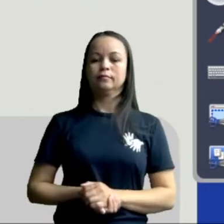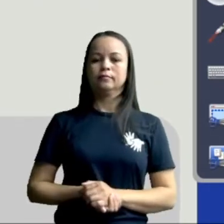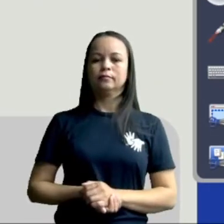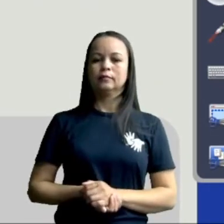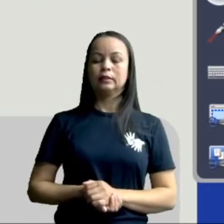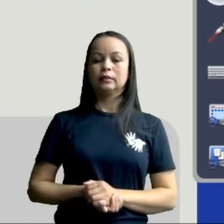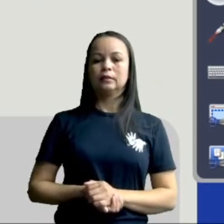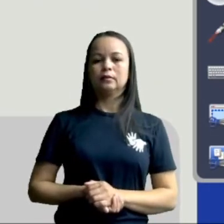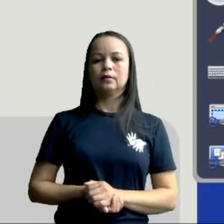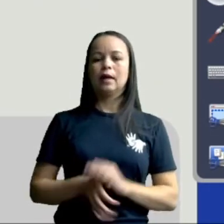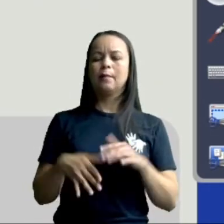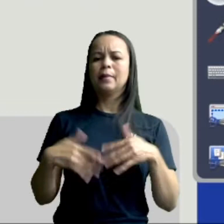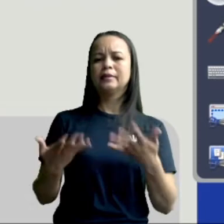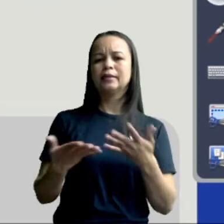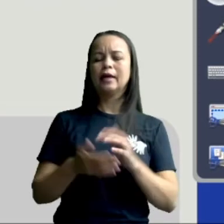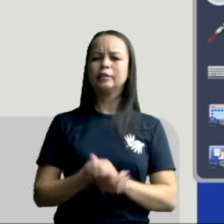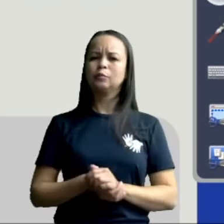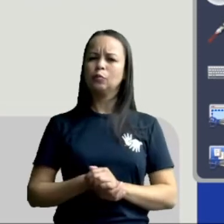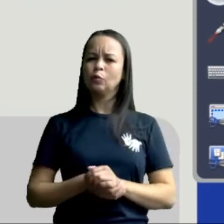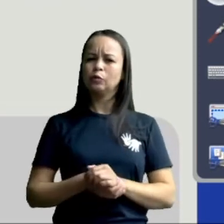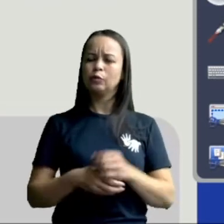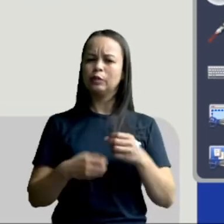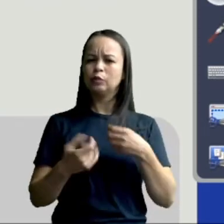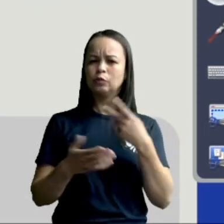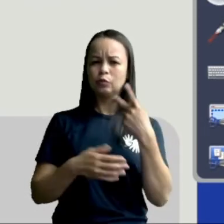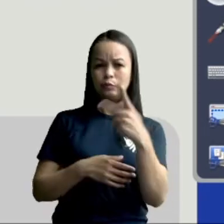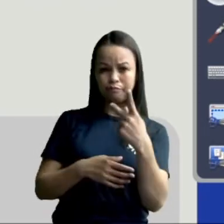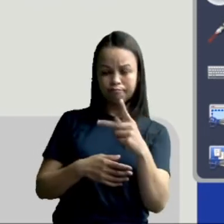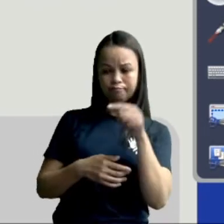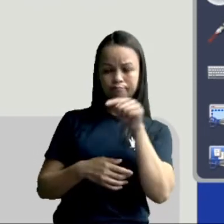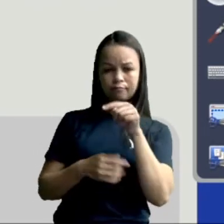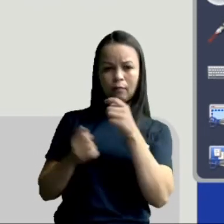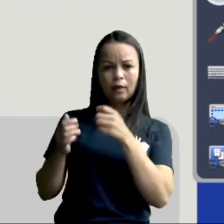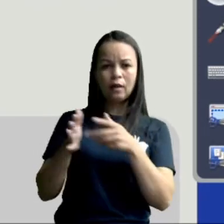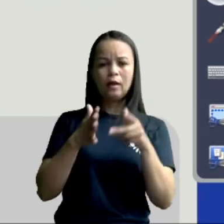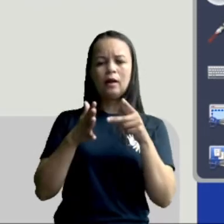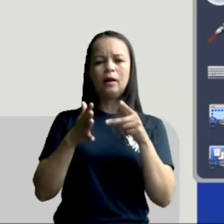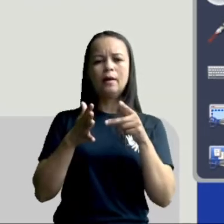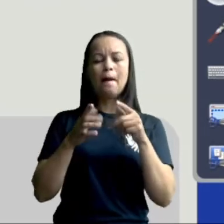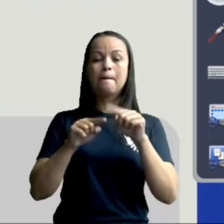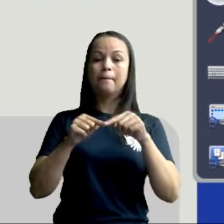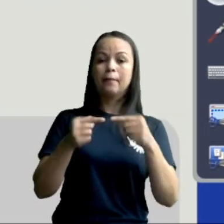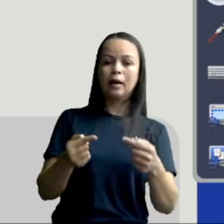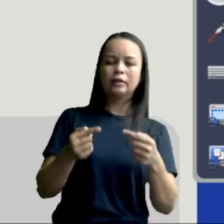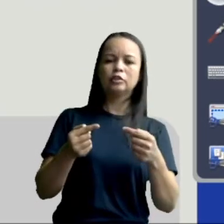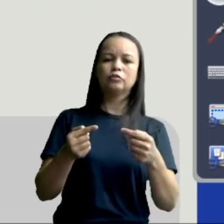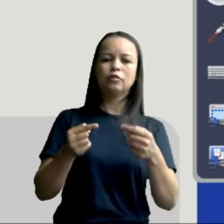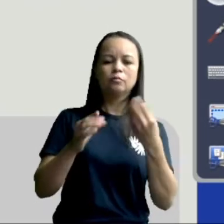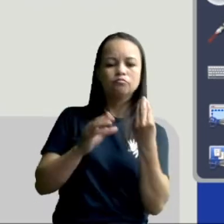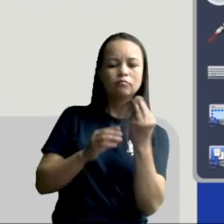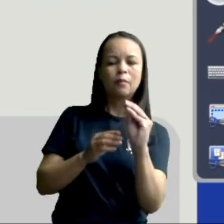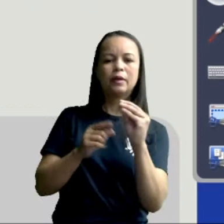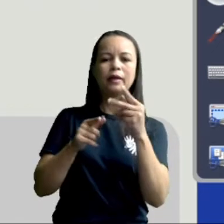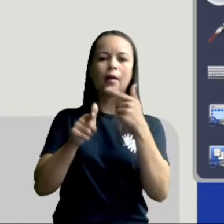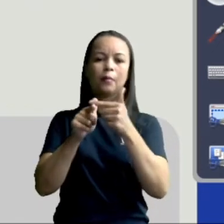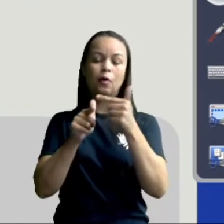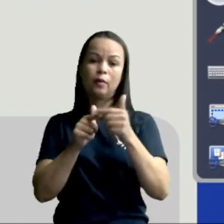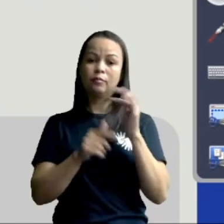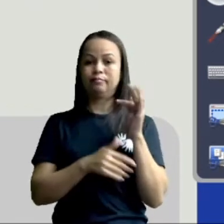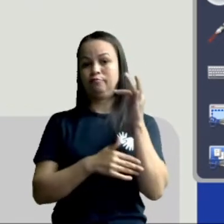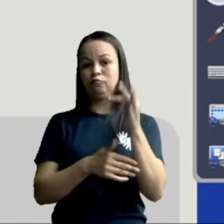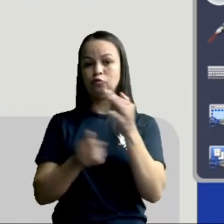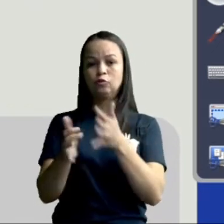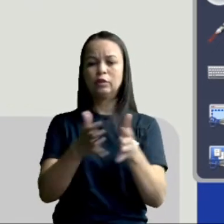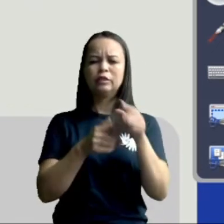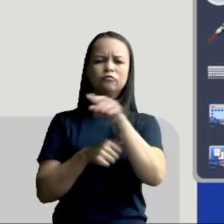ser muito intuitivo esse, mas a gente vai aplicar aí em problemas futuros que aí